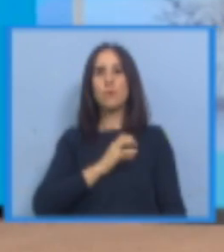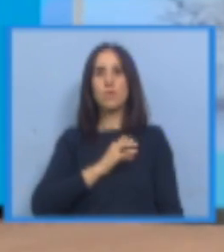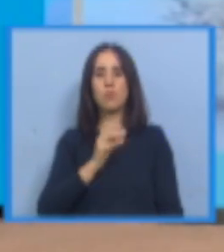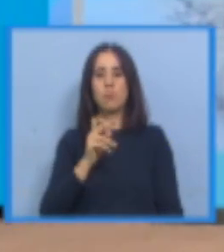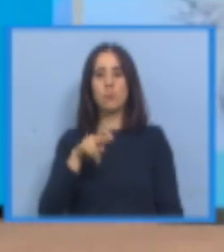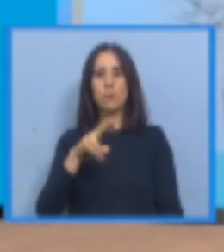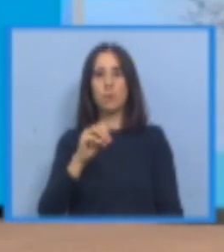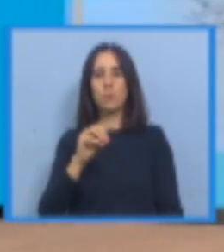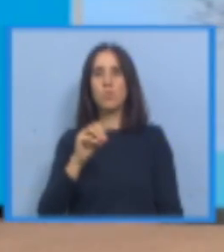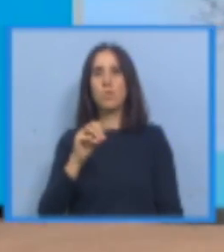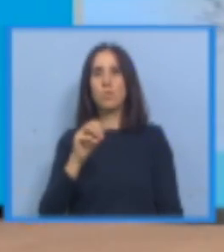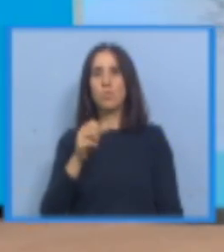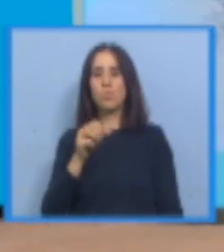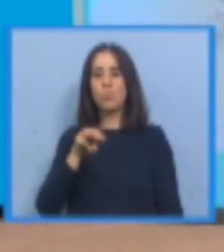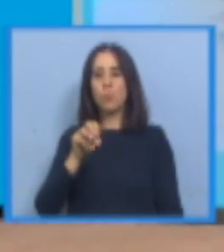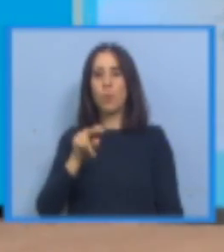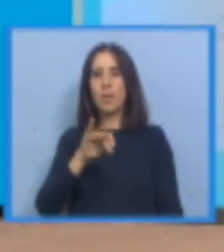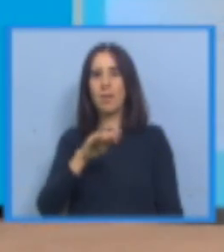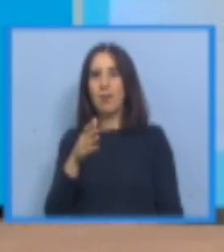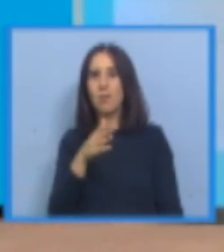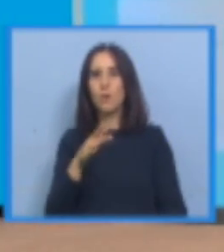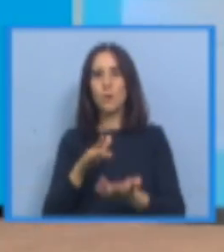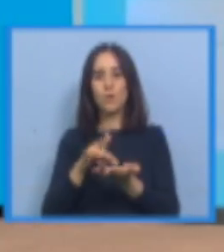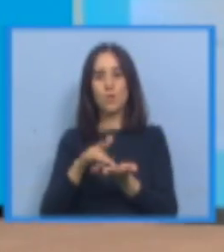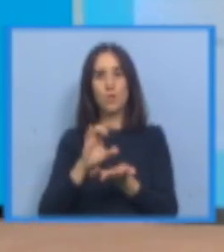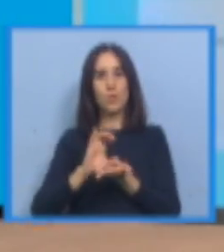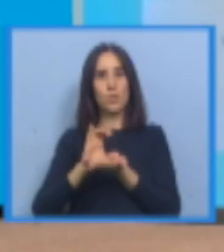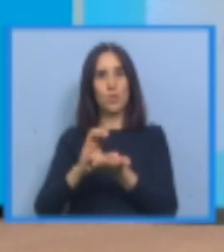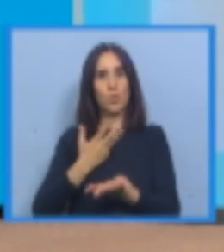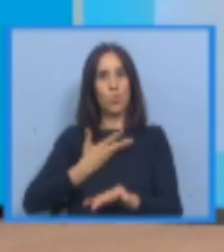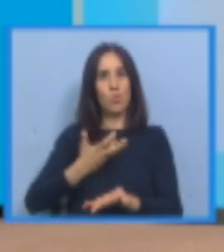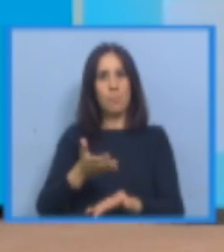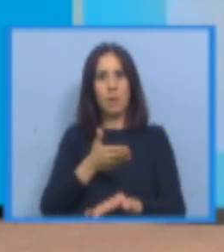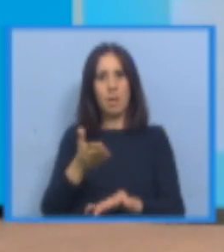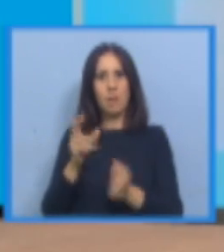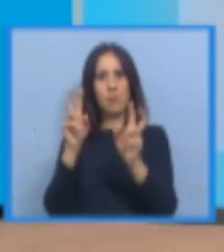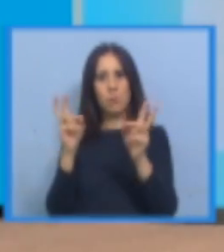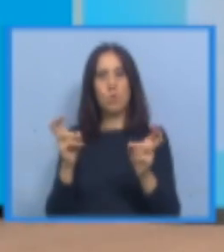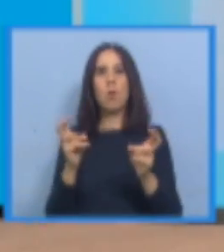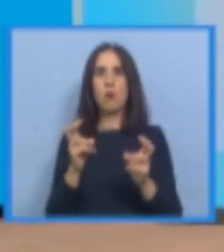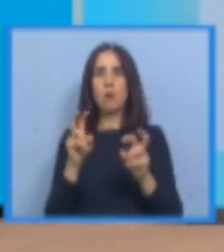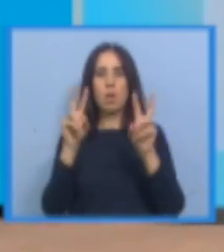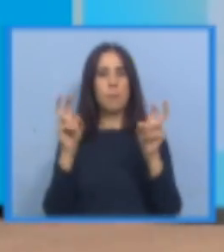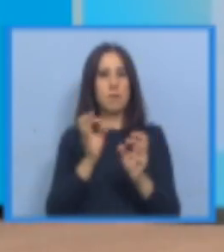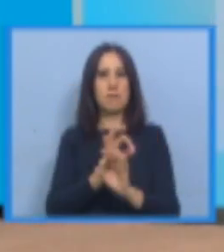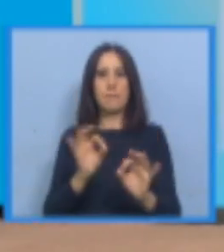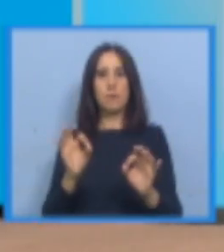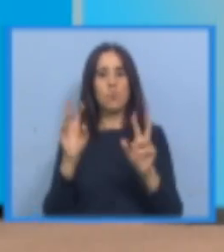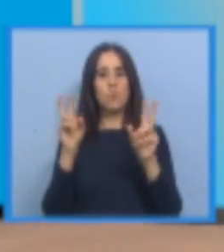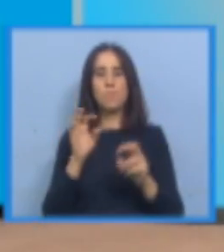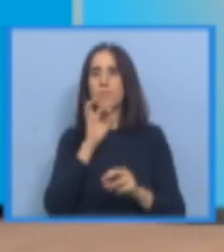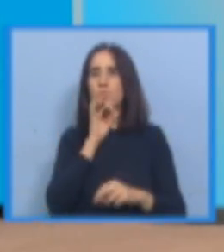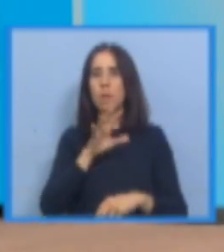Moreira, que tinha já trabalhado com ele na altura na sua tese de doutoramento, e que fez um capítulo exemplar sobre o